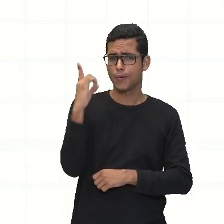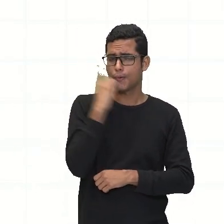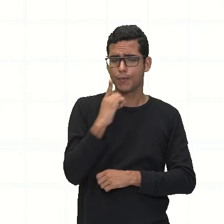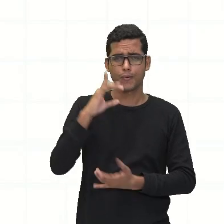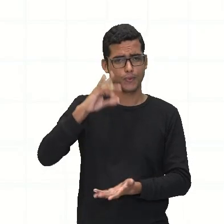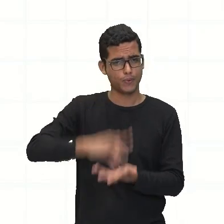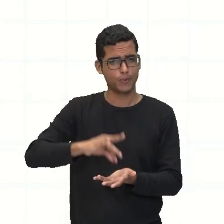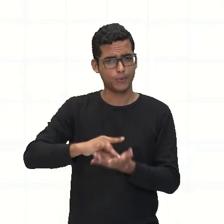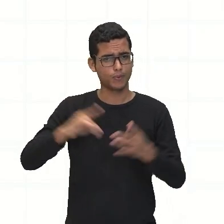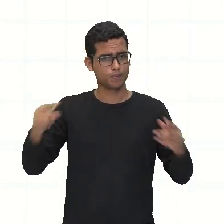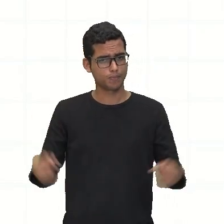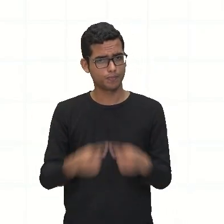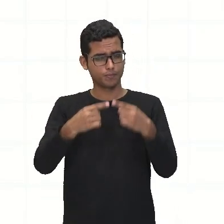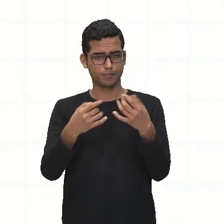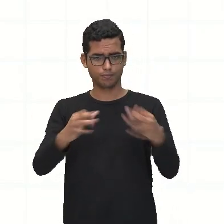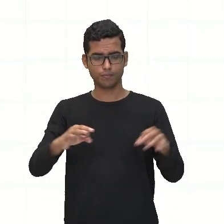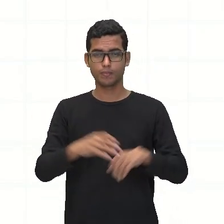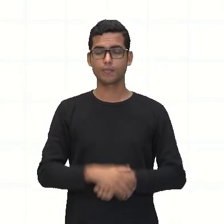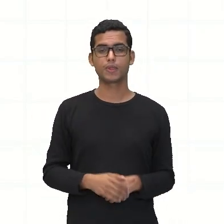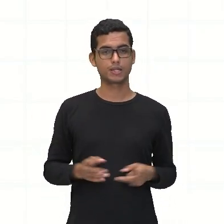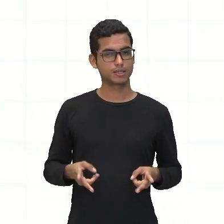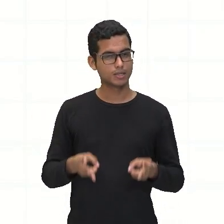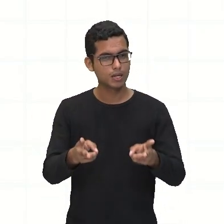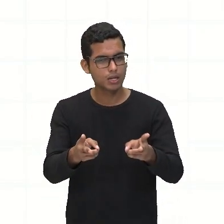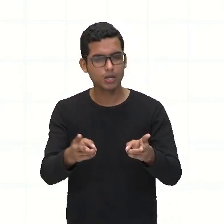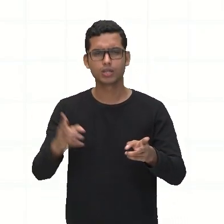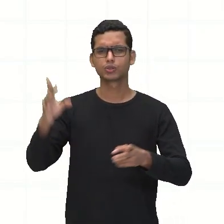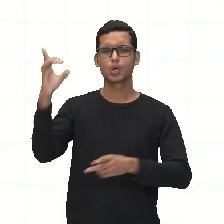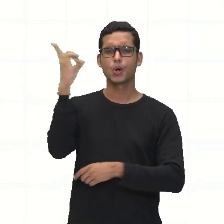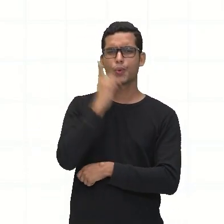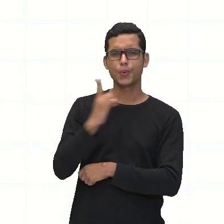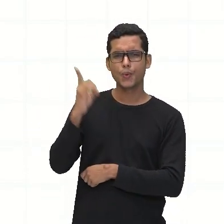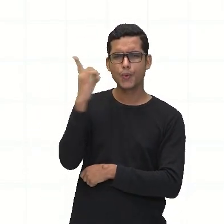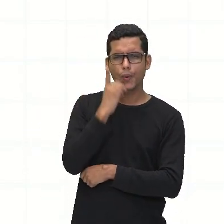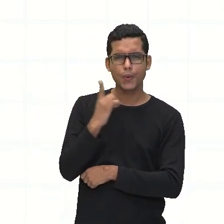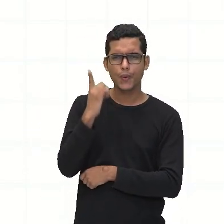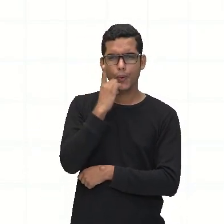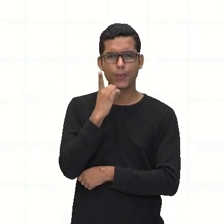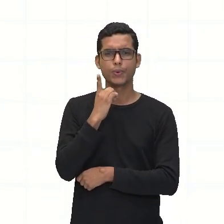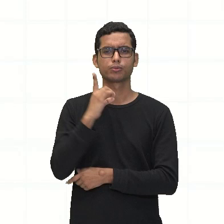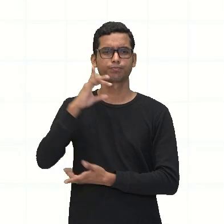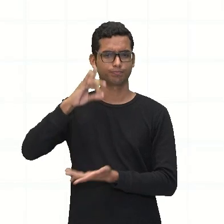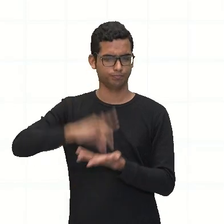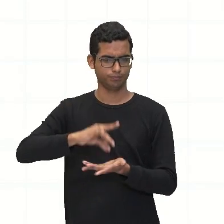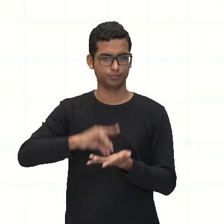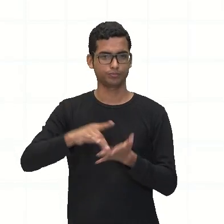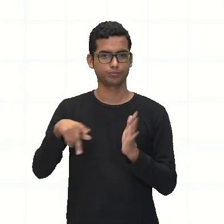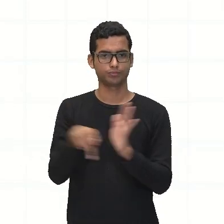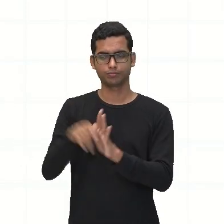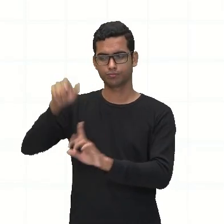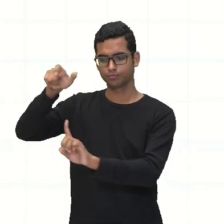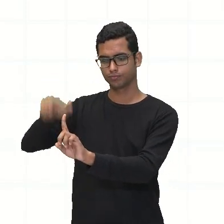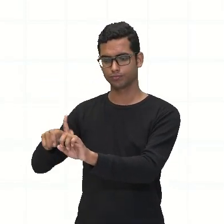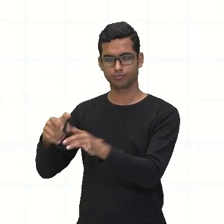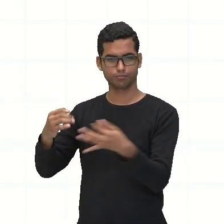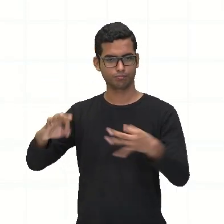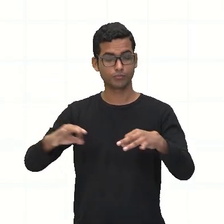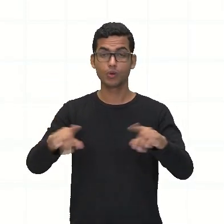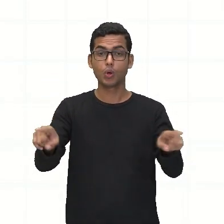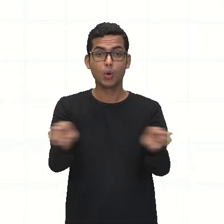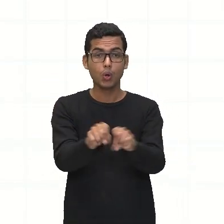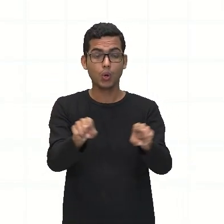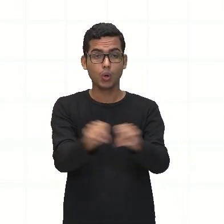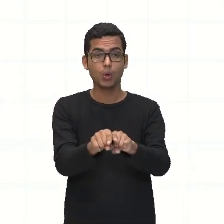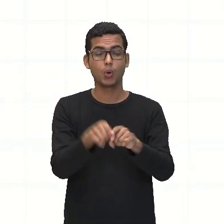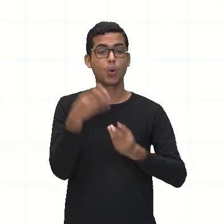ele mesmo afirma. Então, é algo que faz parte da rotina, do dia a dia desse eu poético. Ou como uma